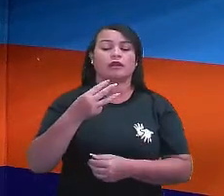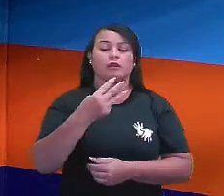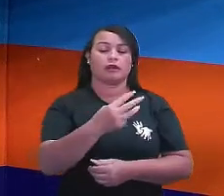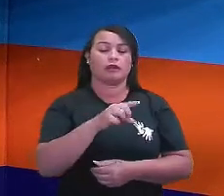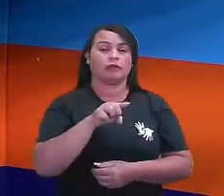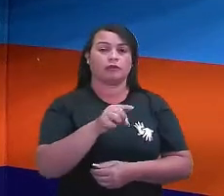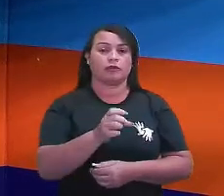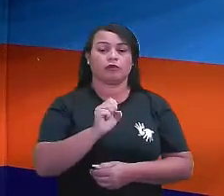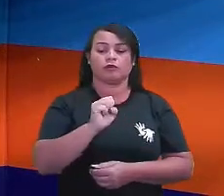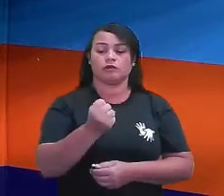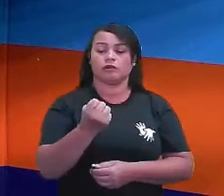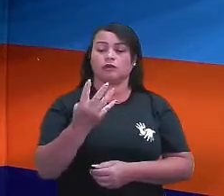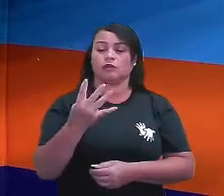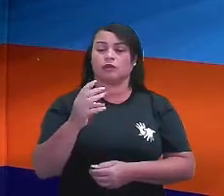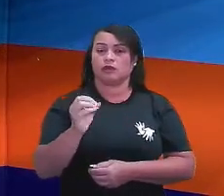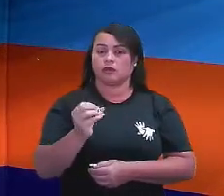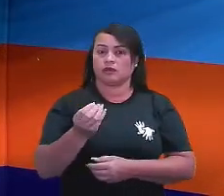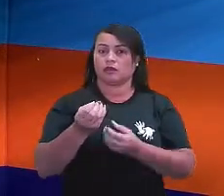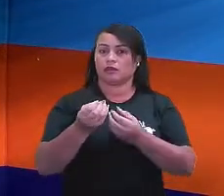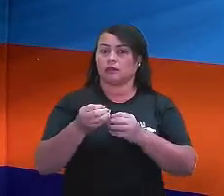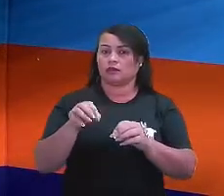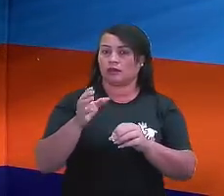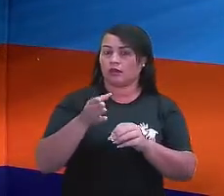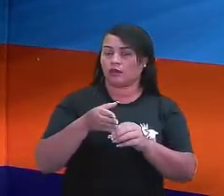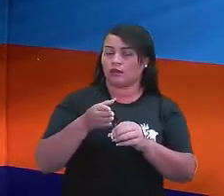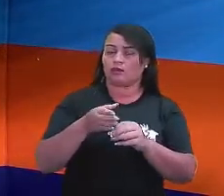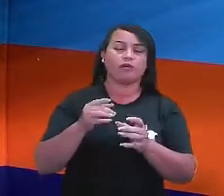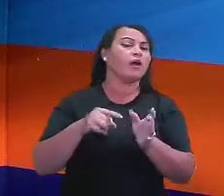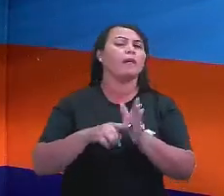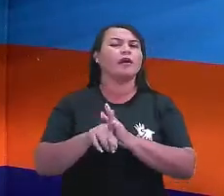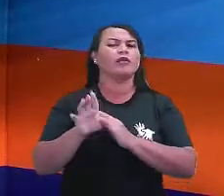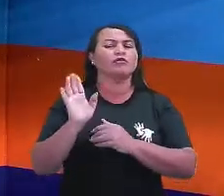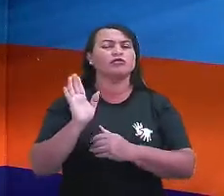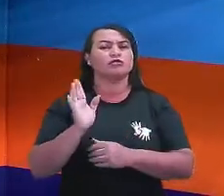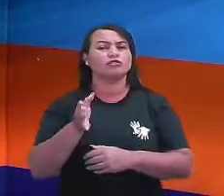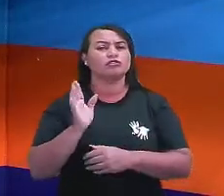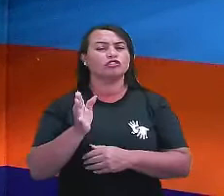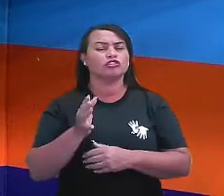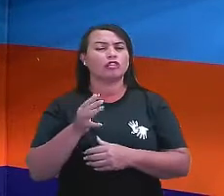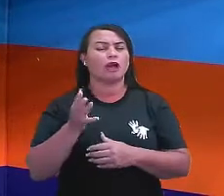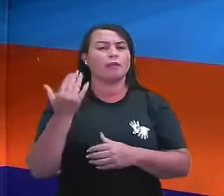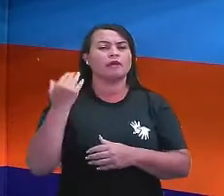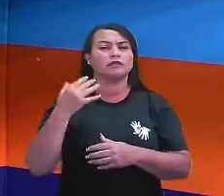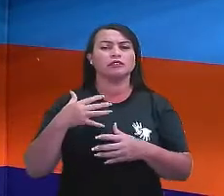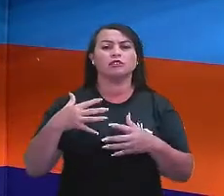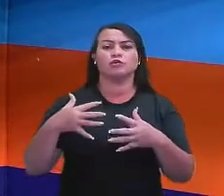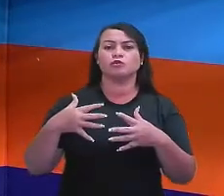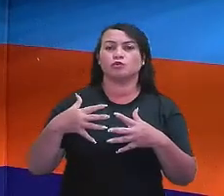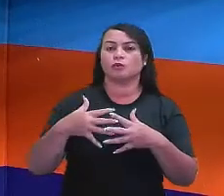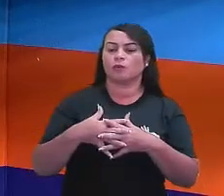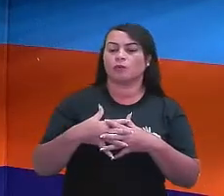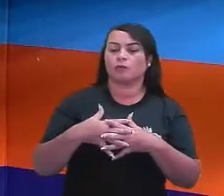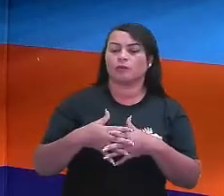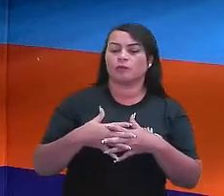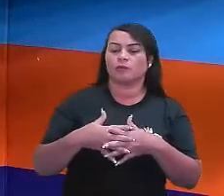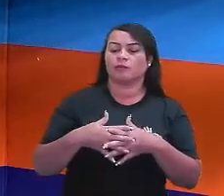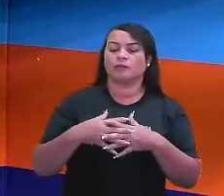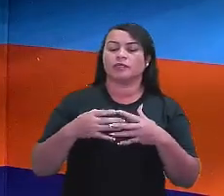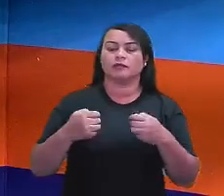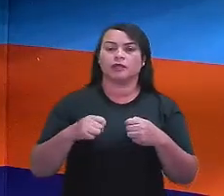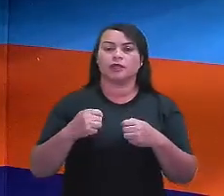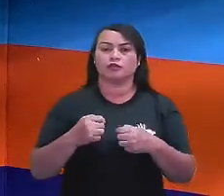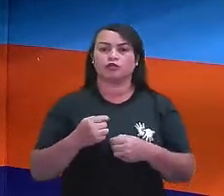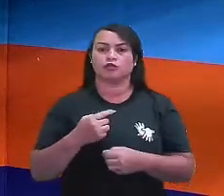3.840 ovos. Essa perguntinha já foi um pouquinho mais complexa, né? A gente precisou fazer